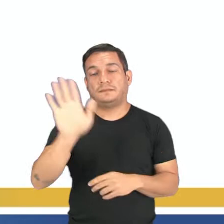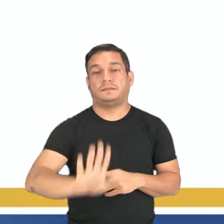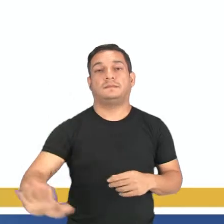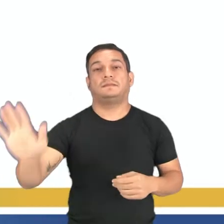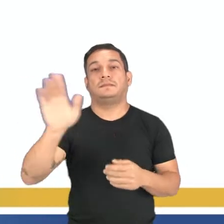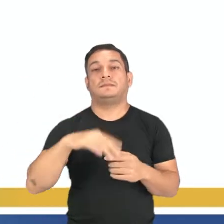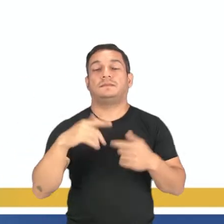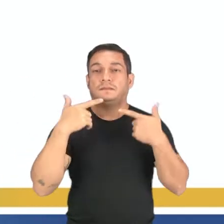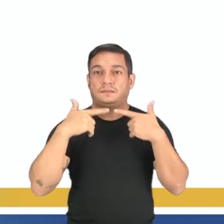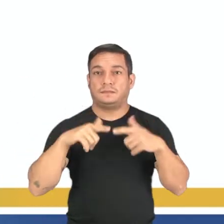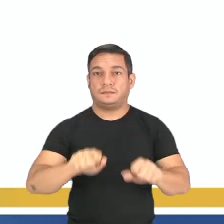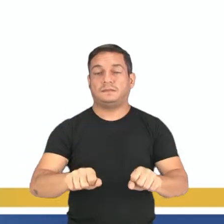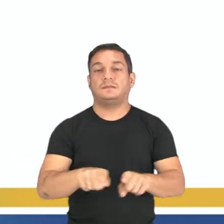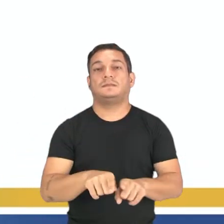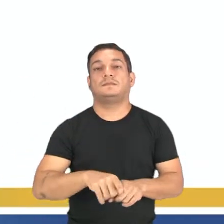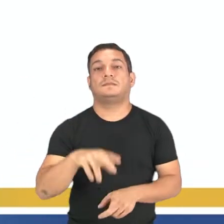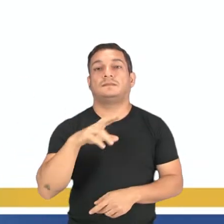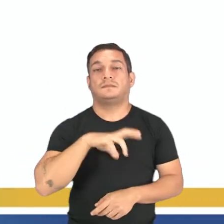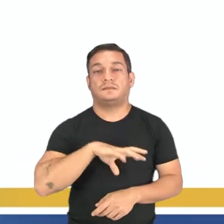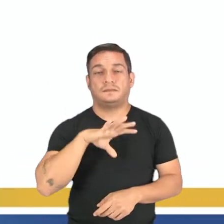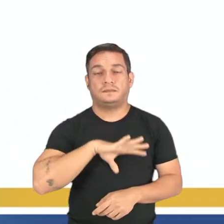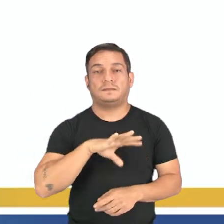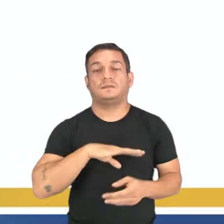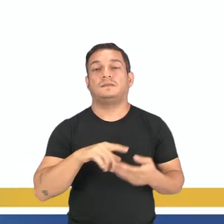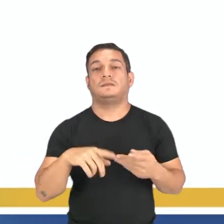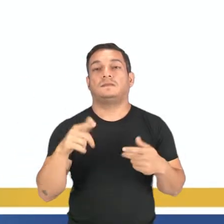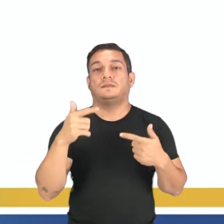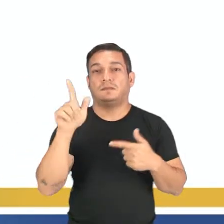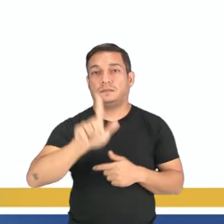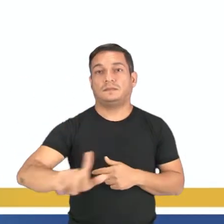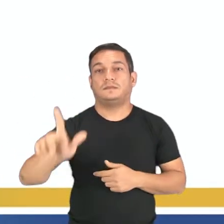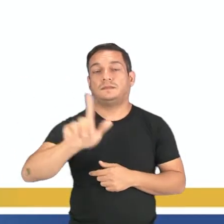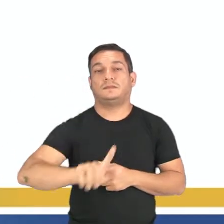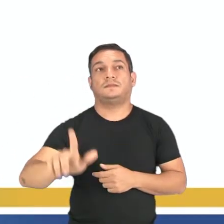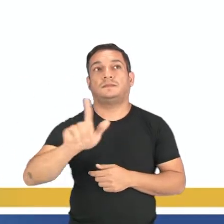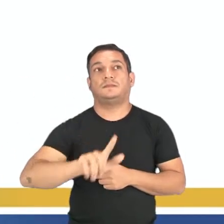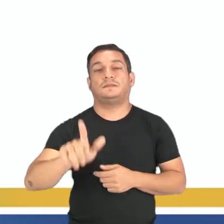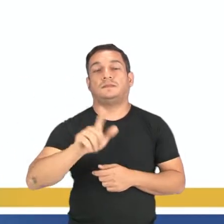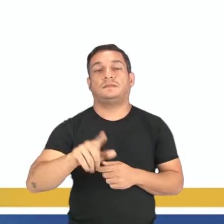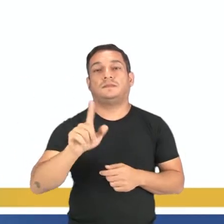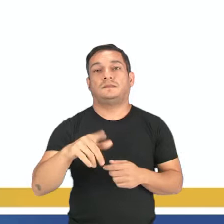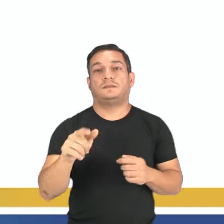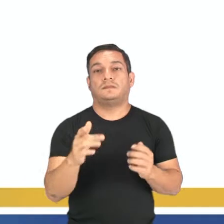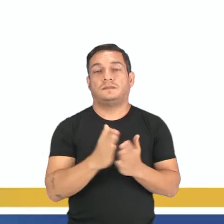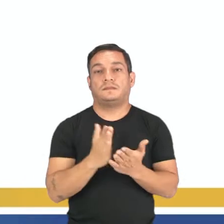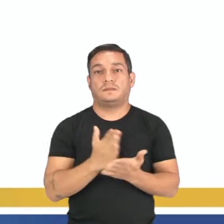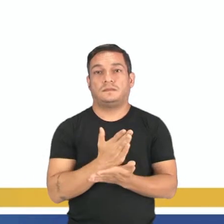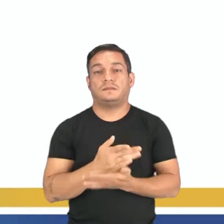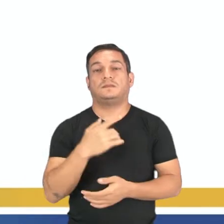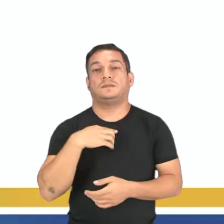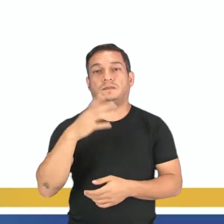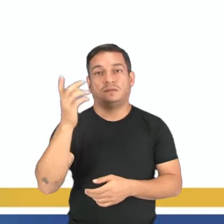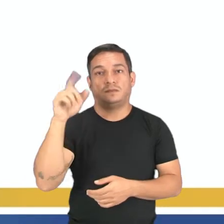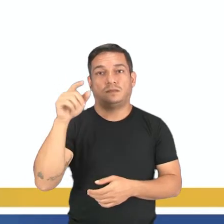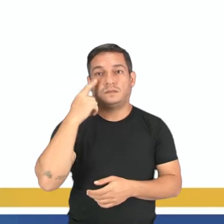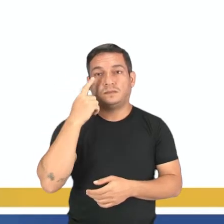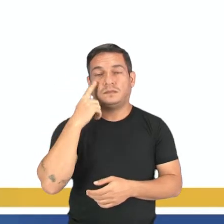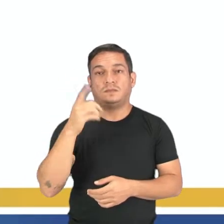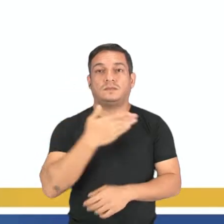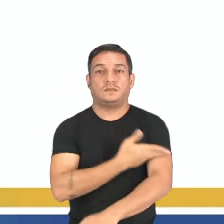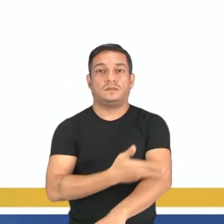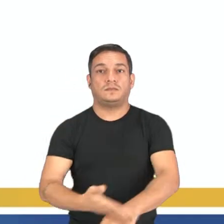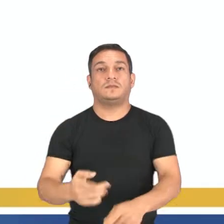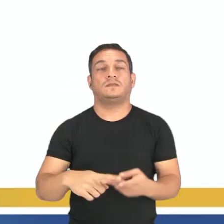nacionalistas, a língua, no caso a língua portuguesa, a literatura, né, que são os livros, as obras, os costumes,